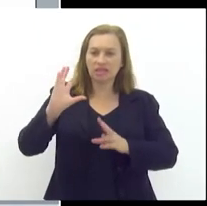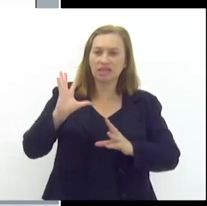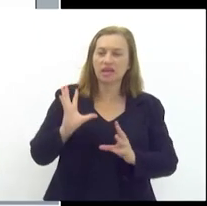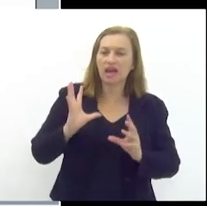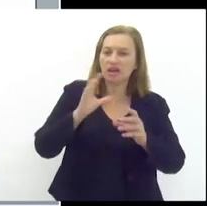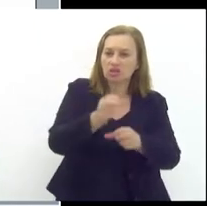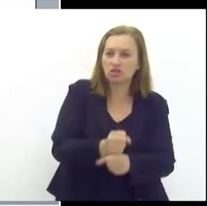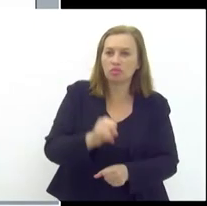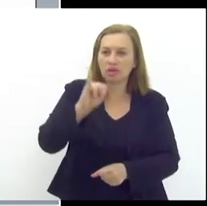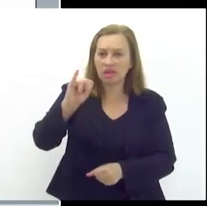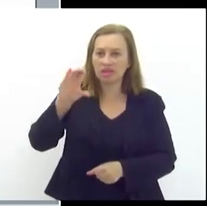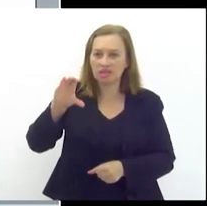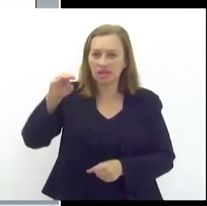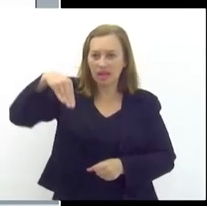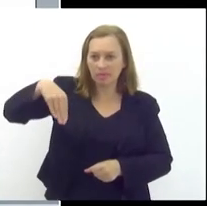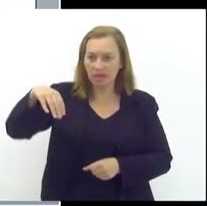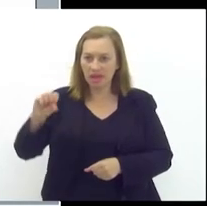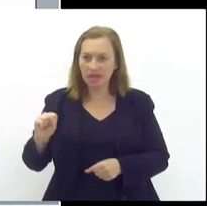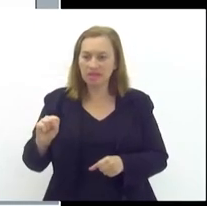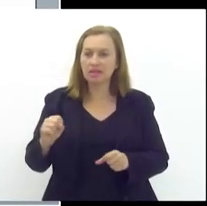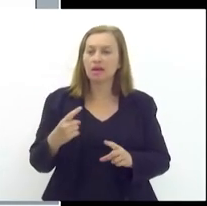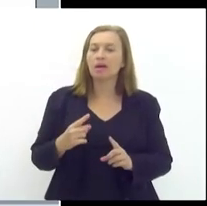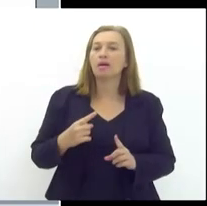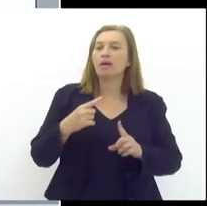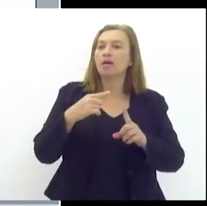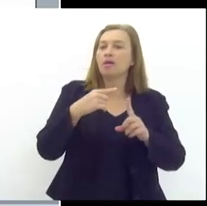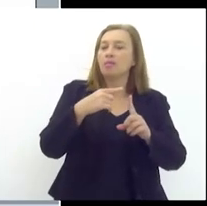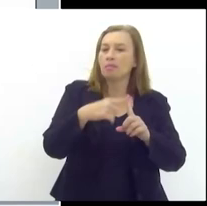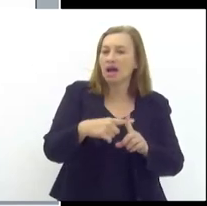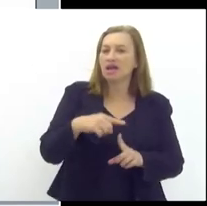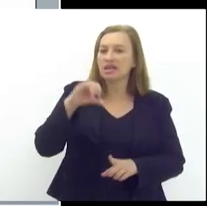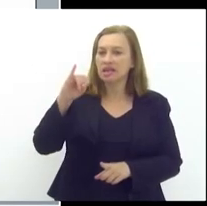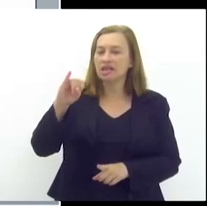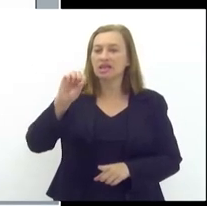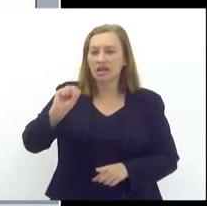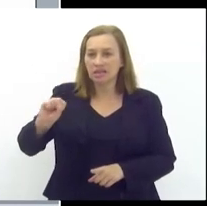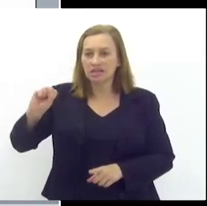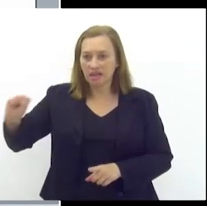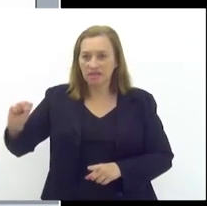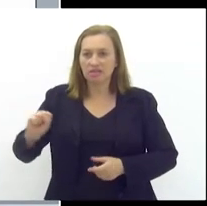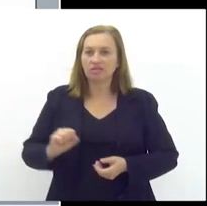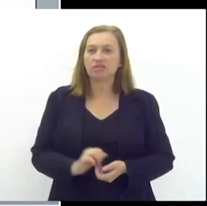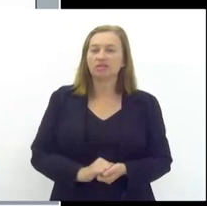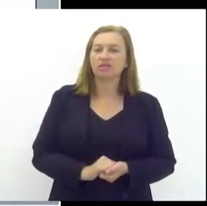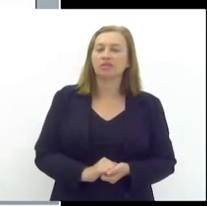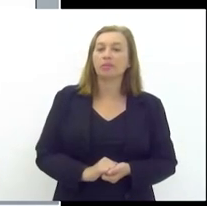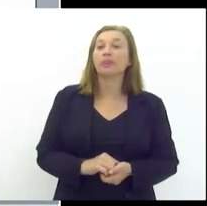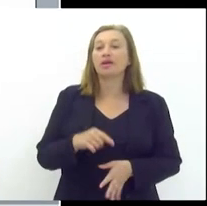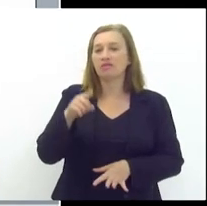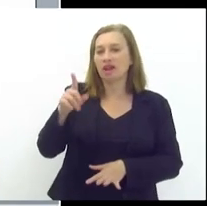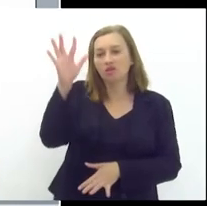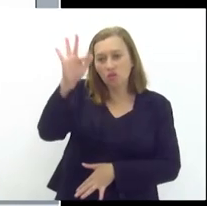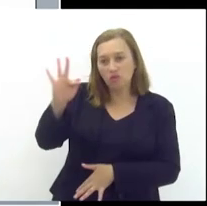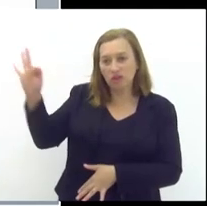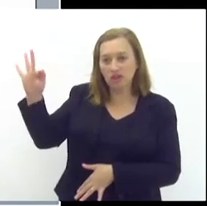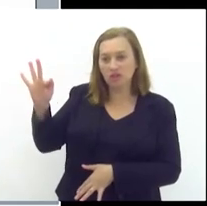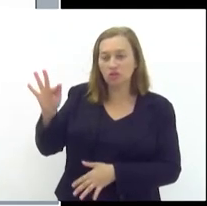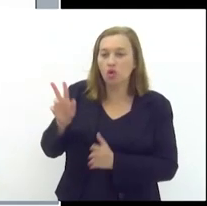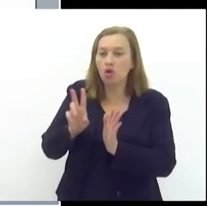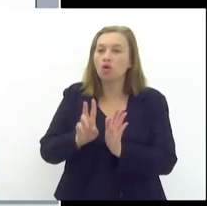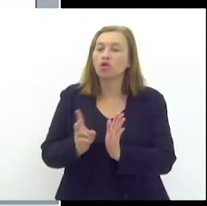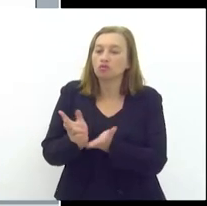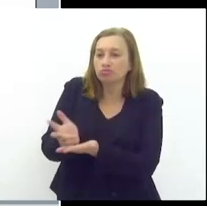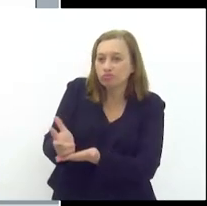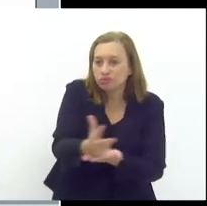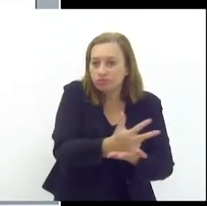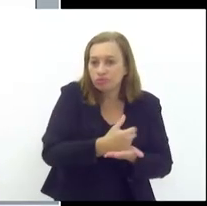soma do ICMS conhece diz lá que o Conselho Federal ativo que os tributos serão